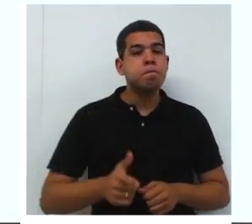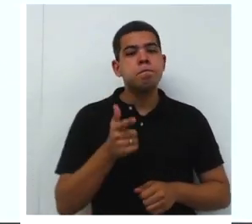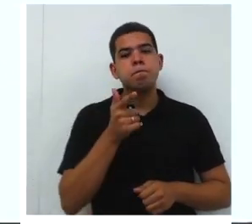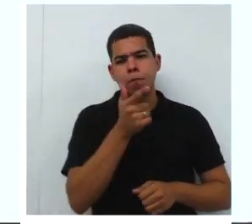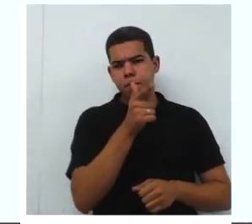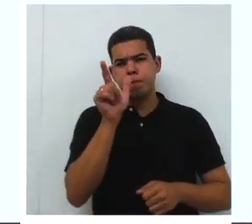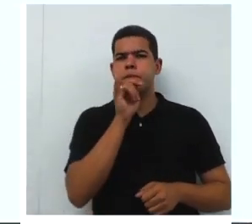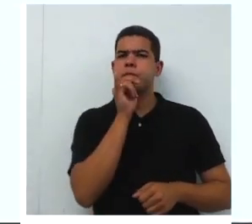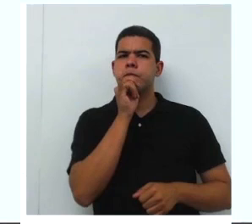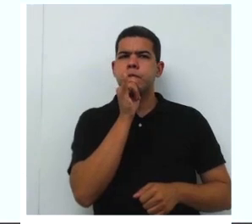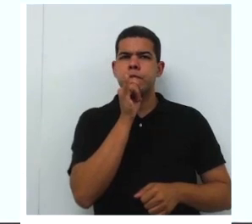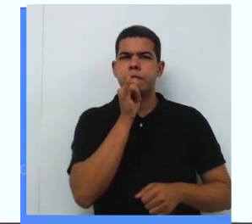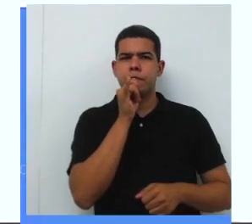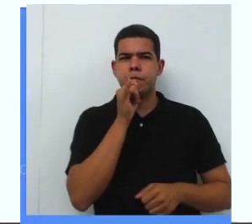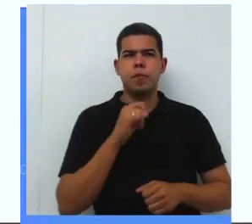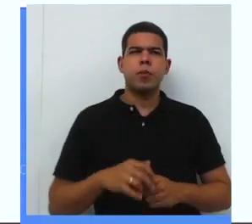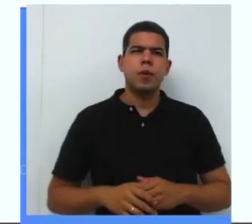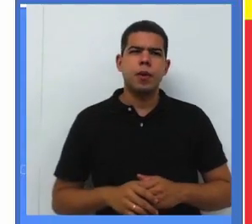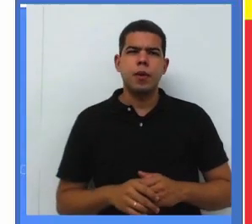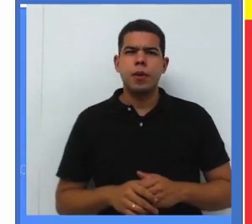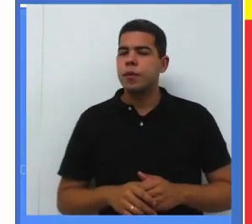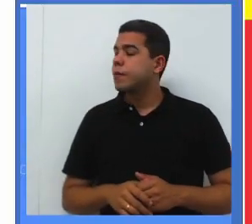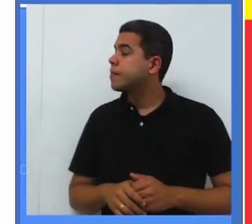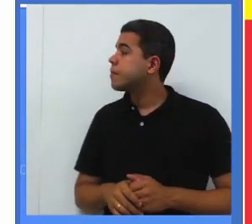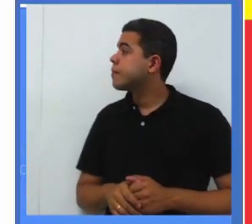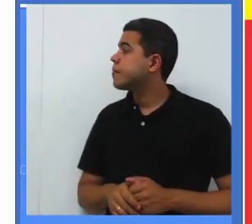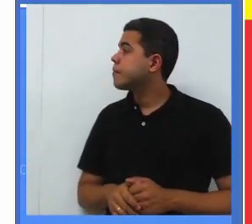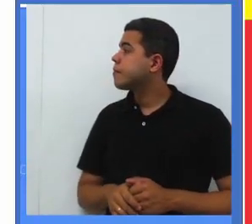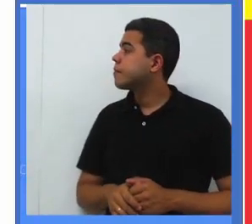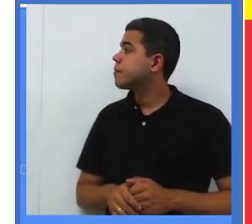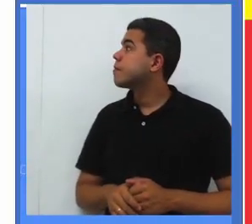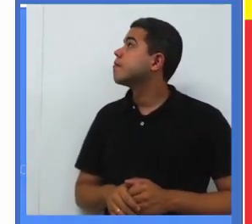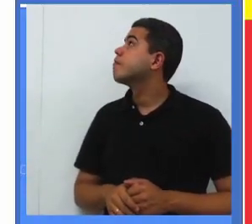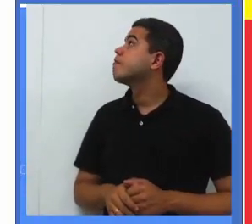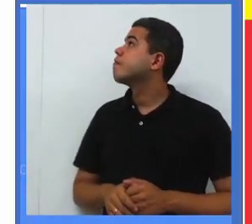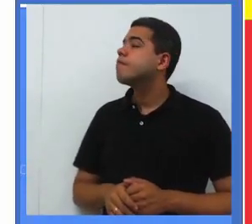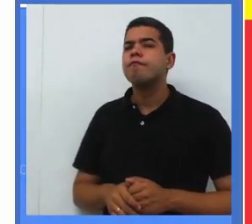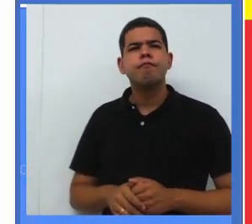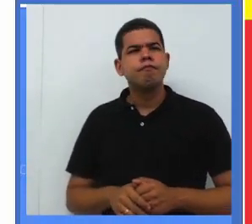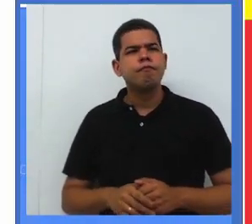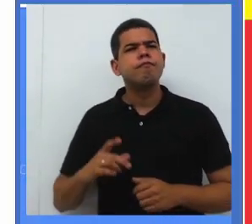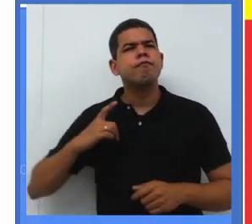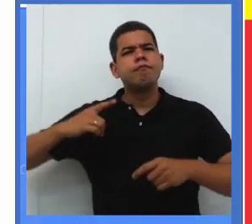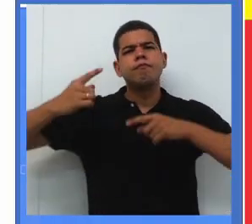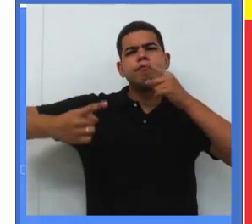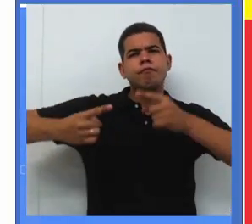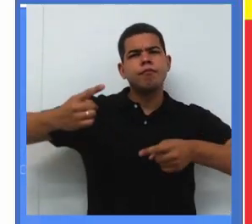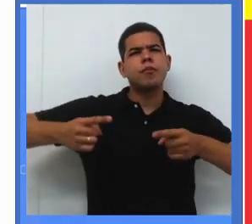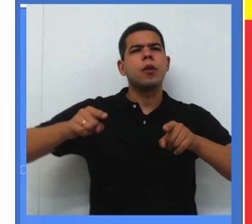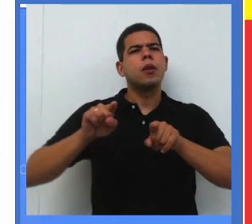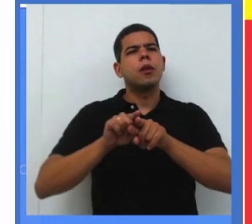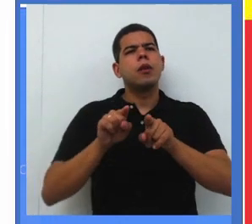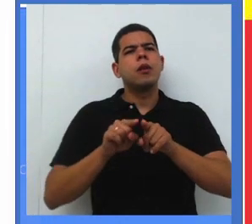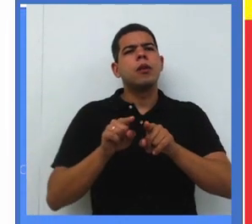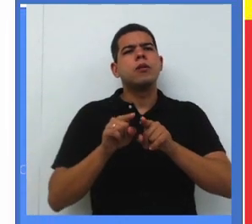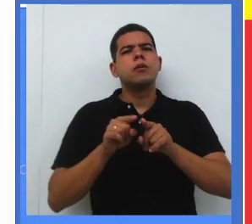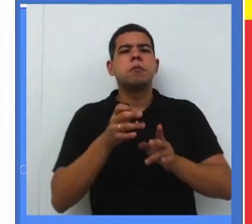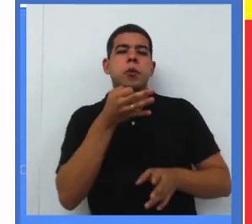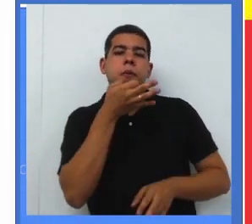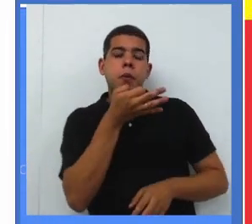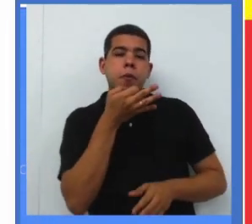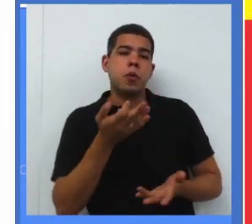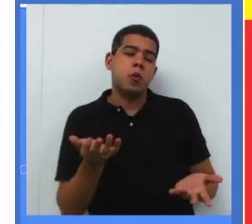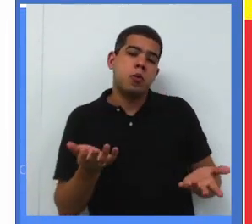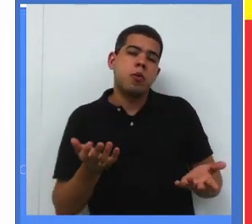ver essa próxima imagem. Os tipos usuais, políticos e propositivos.